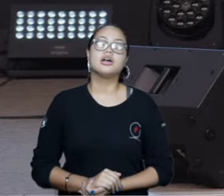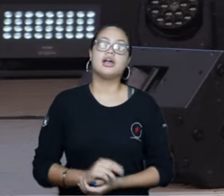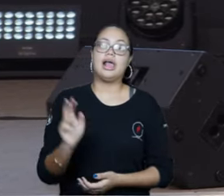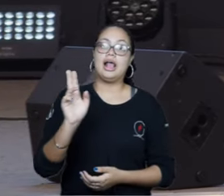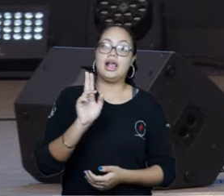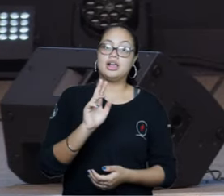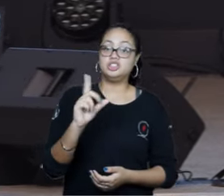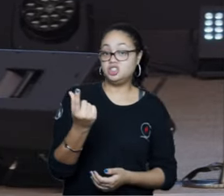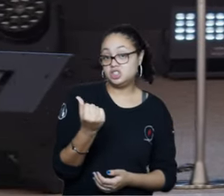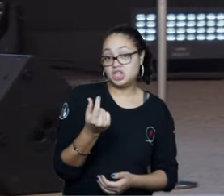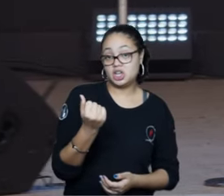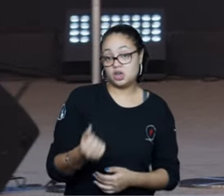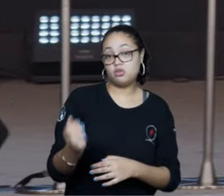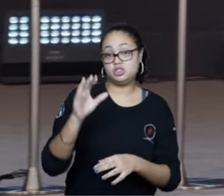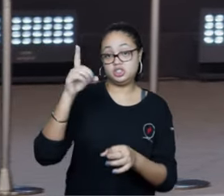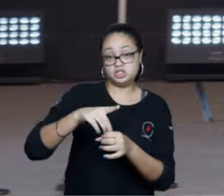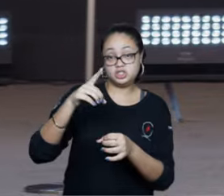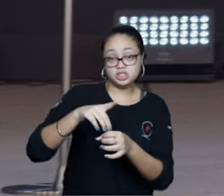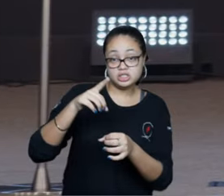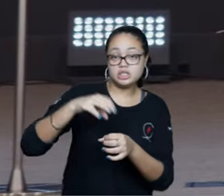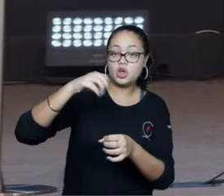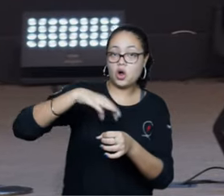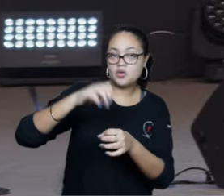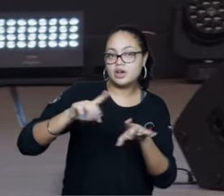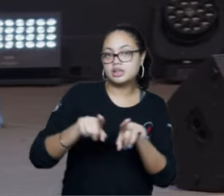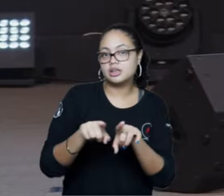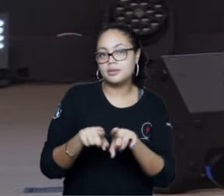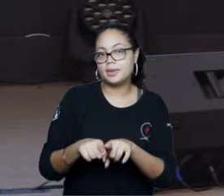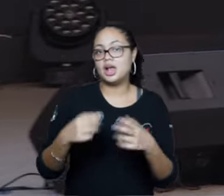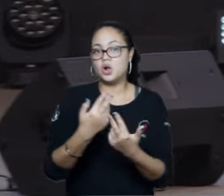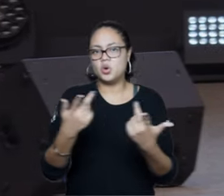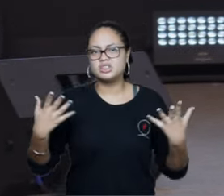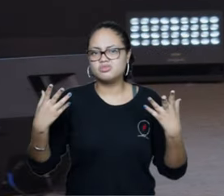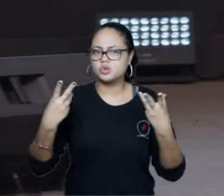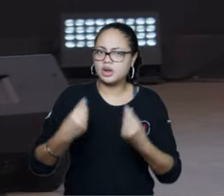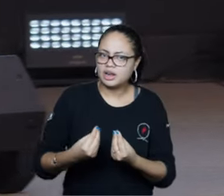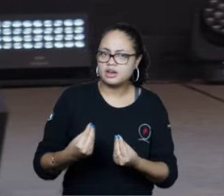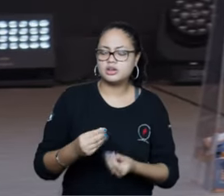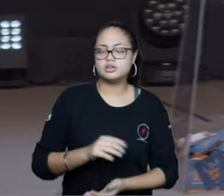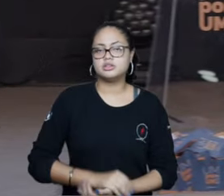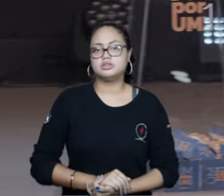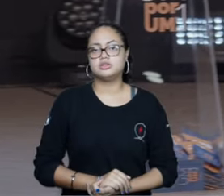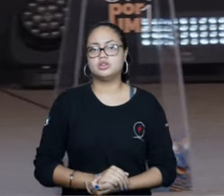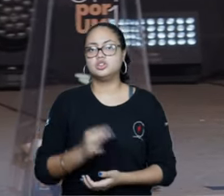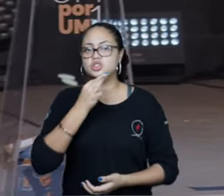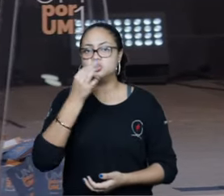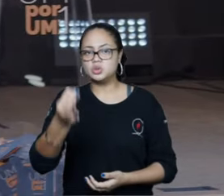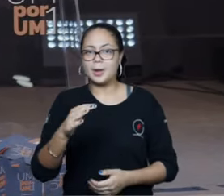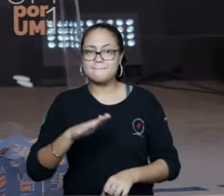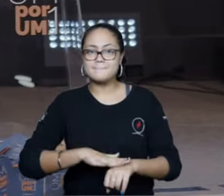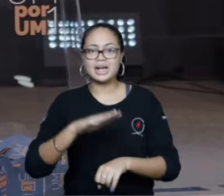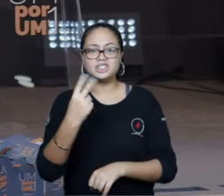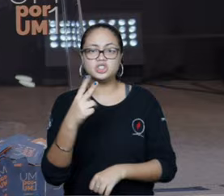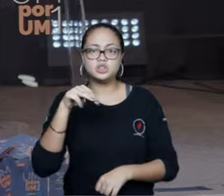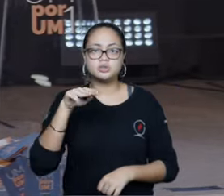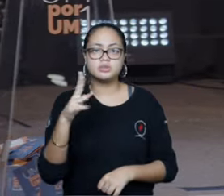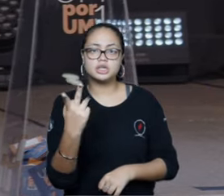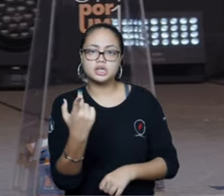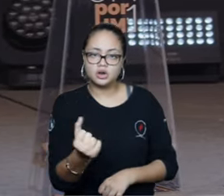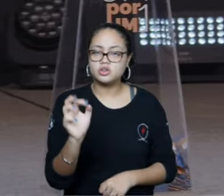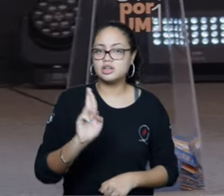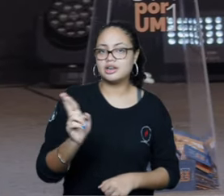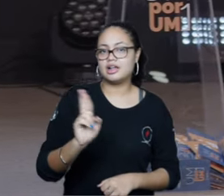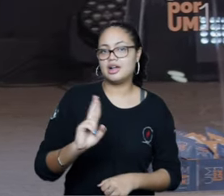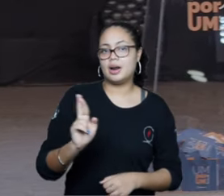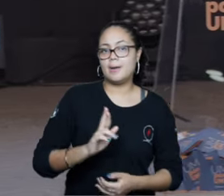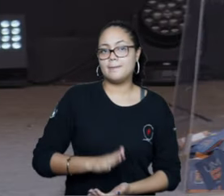dízimo de oferta coisa de qualidade só de tratamento acústico aqui nessas paredes tem mais de 2 milhões de reais para